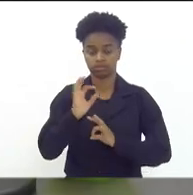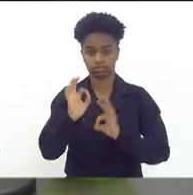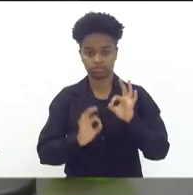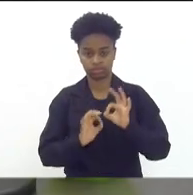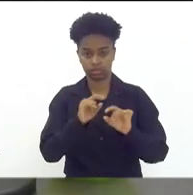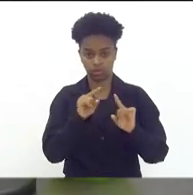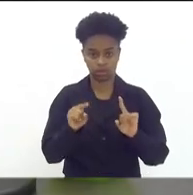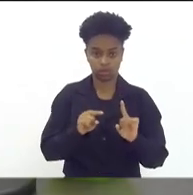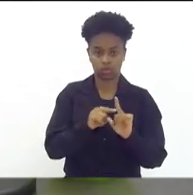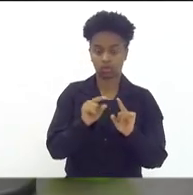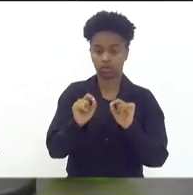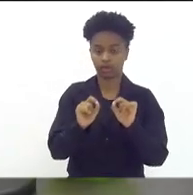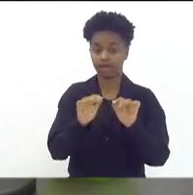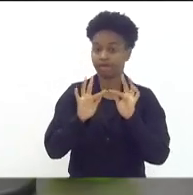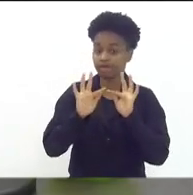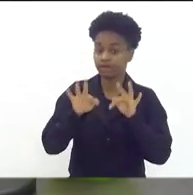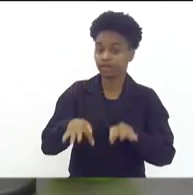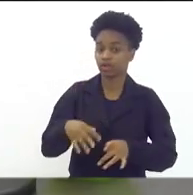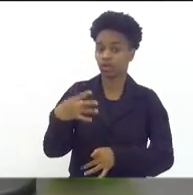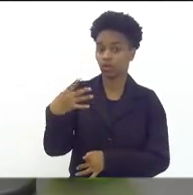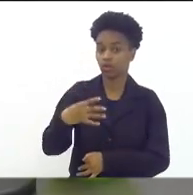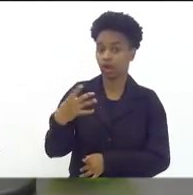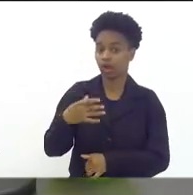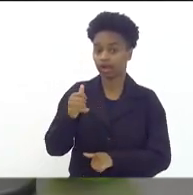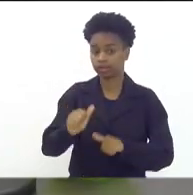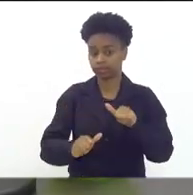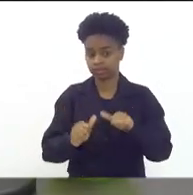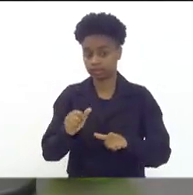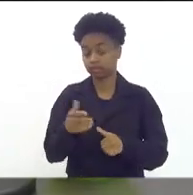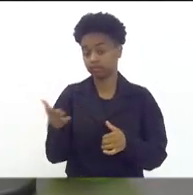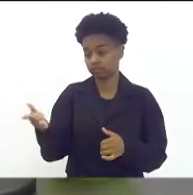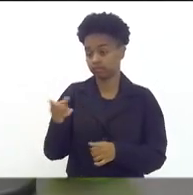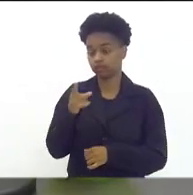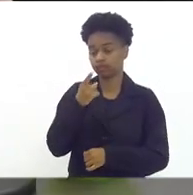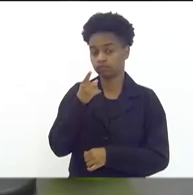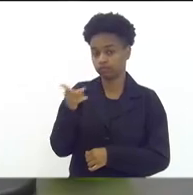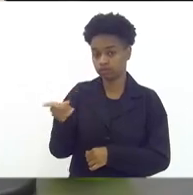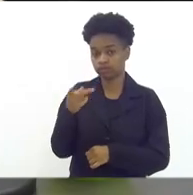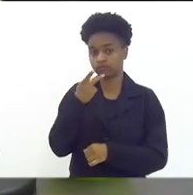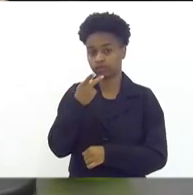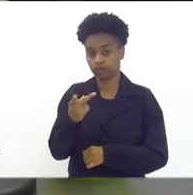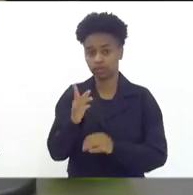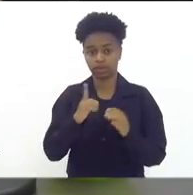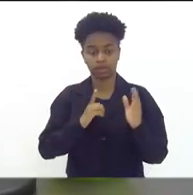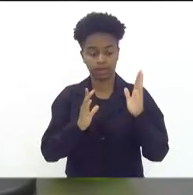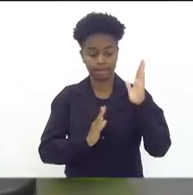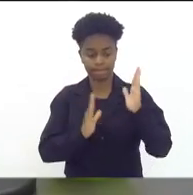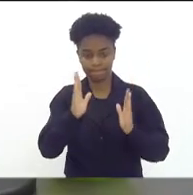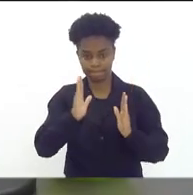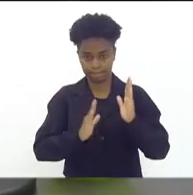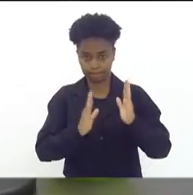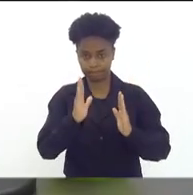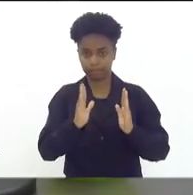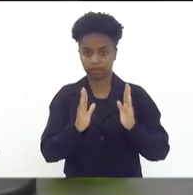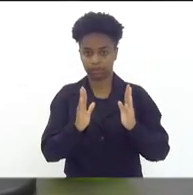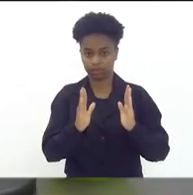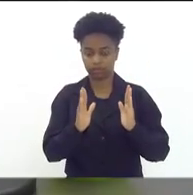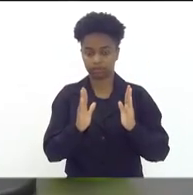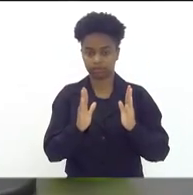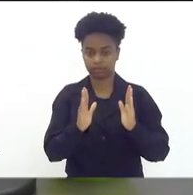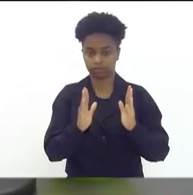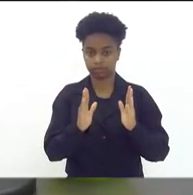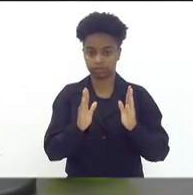encerrar essa quarta revisão Então como se o mesmo disse num determinado período essa essa